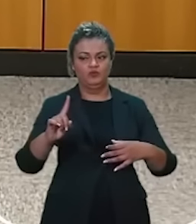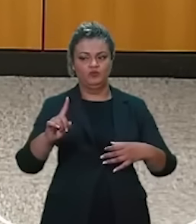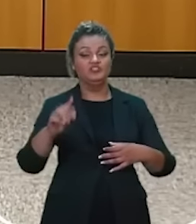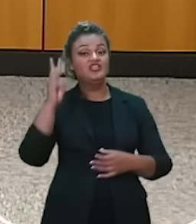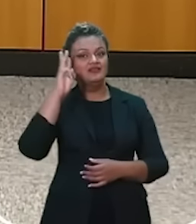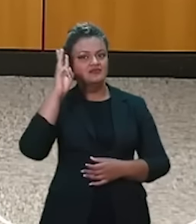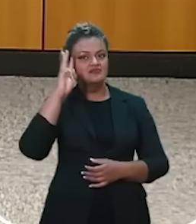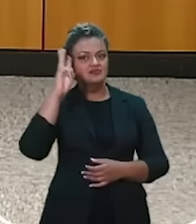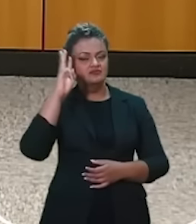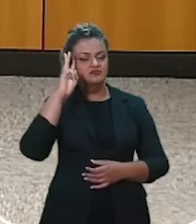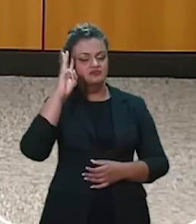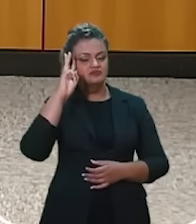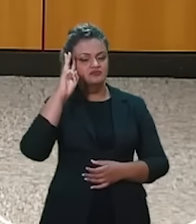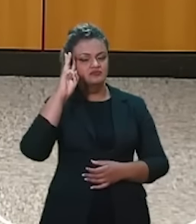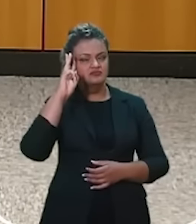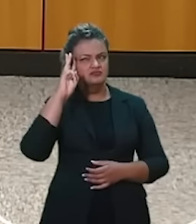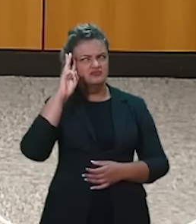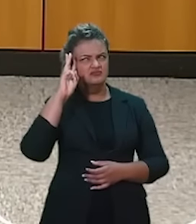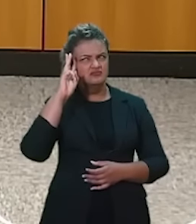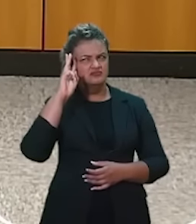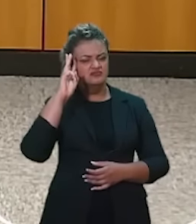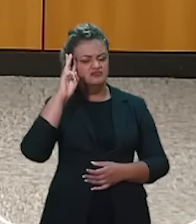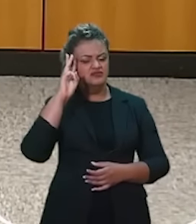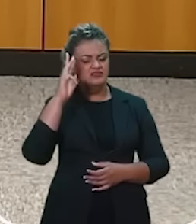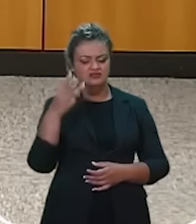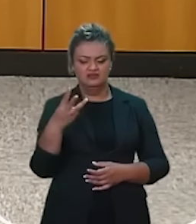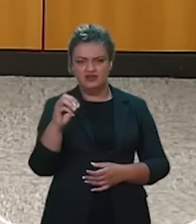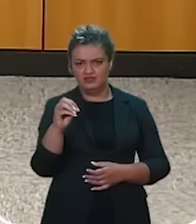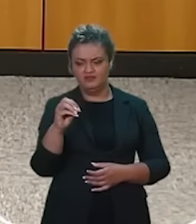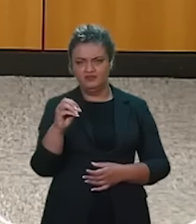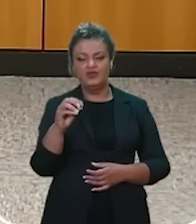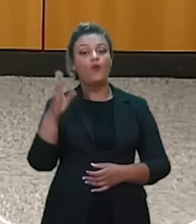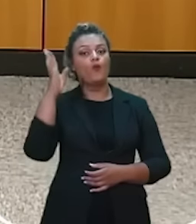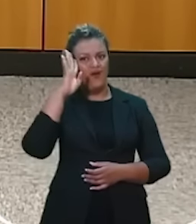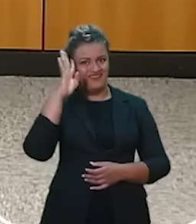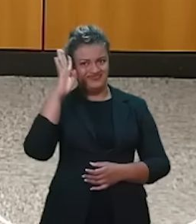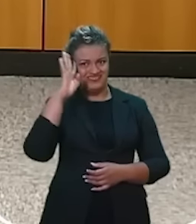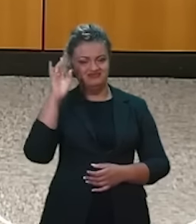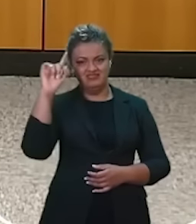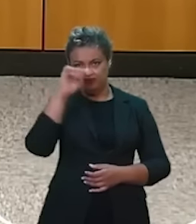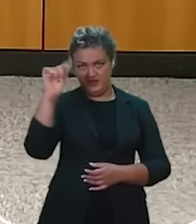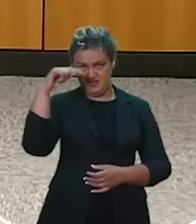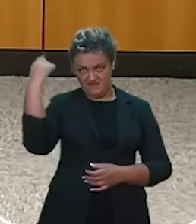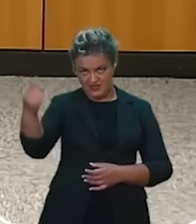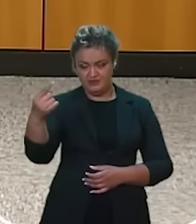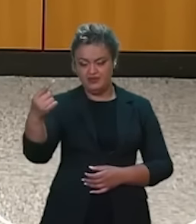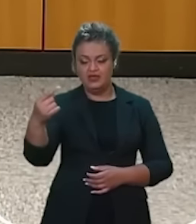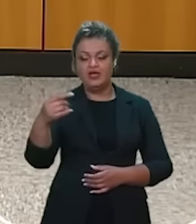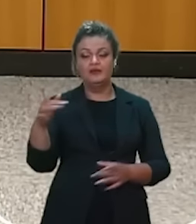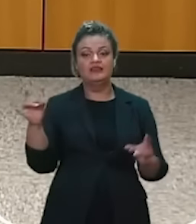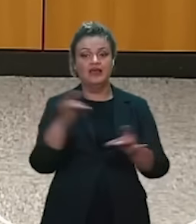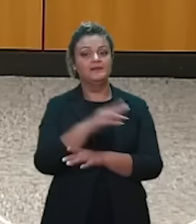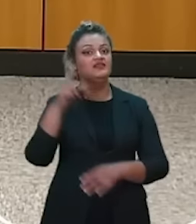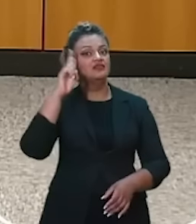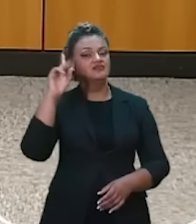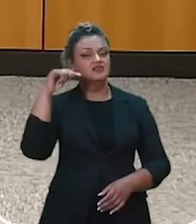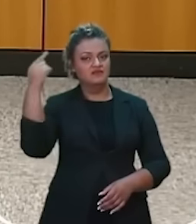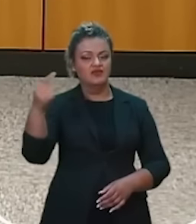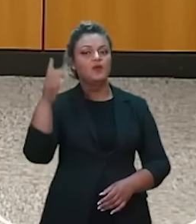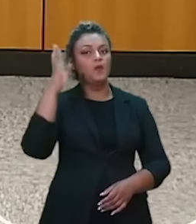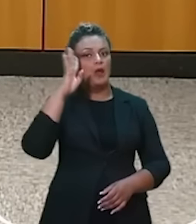30 31 primeiro é quinta não é isso então na quarta ele já se instala aqui o último dia meu é terça quarta ele se